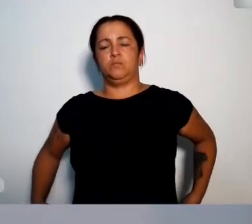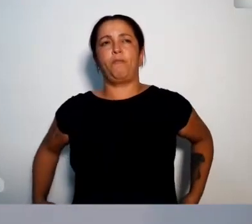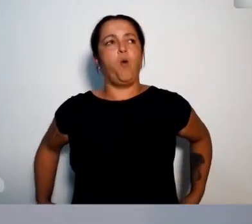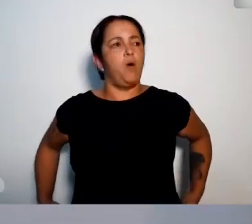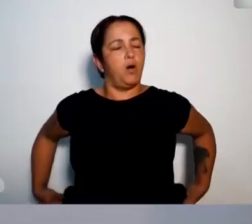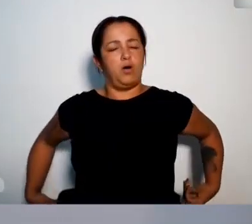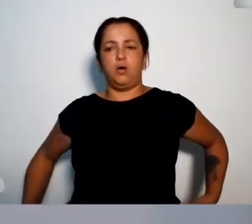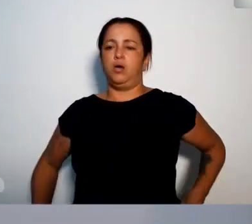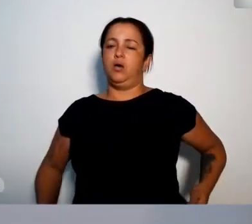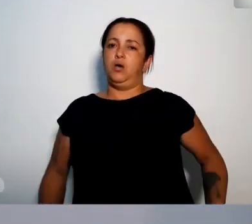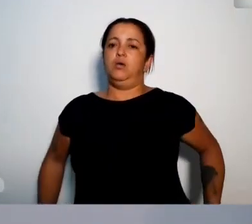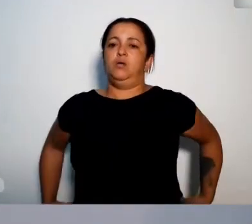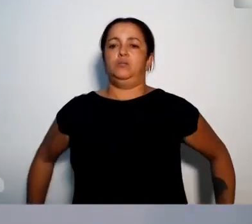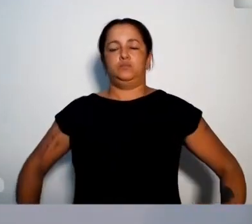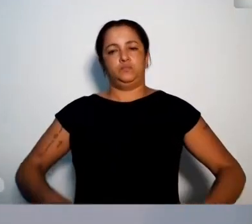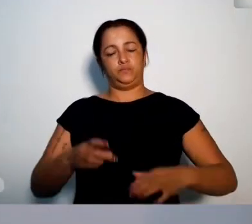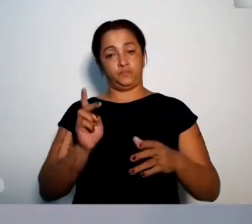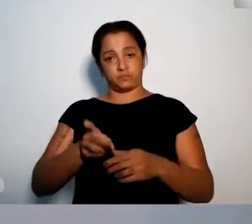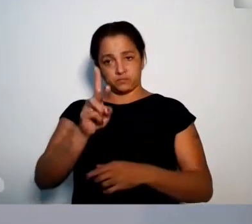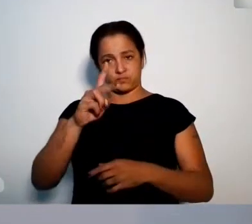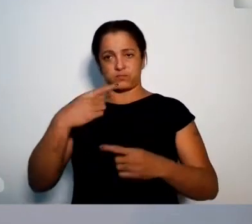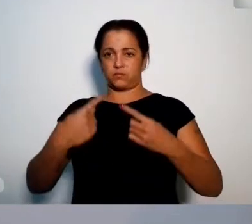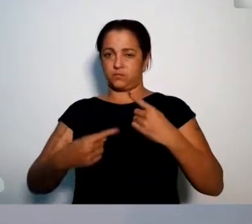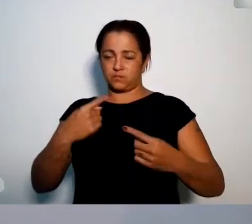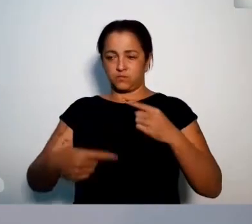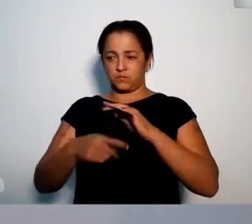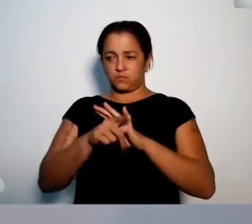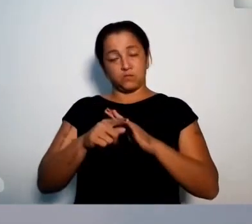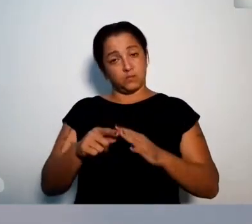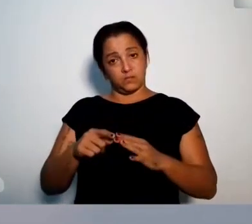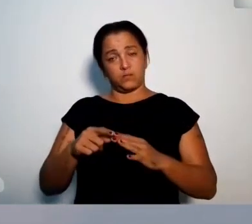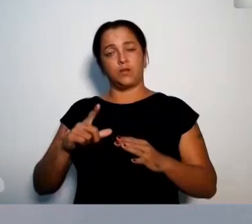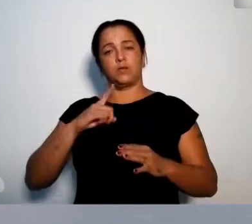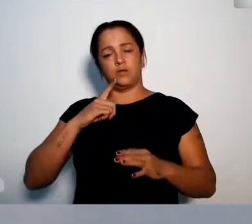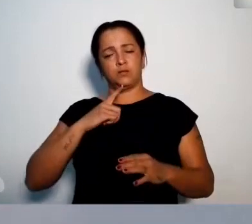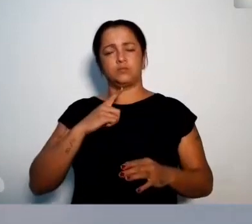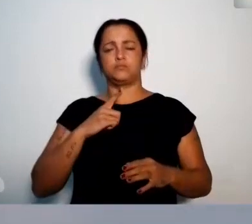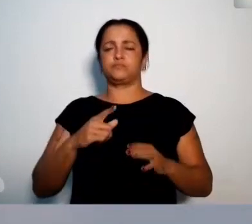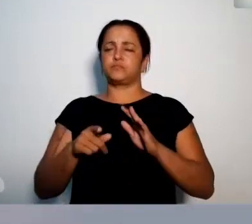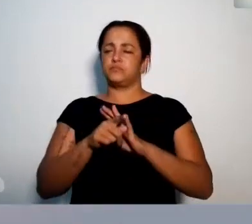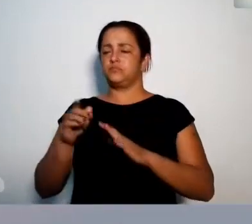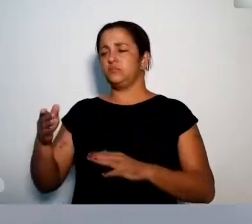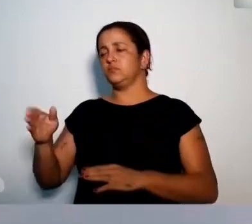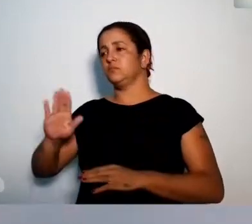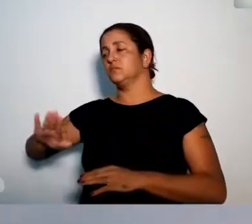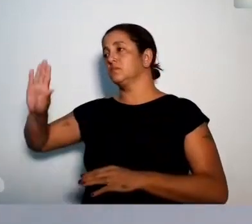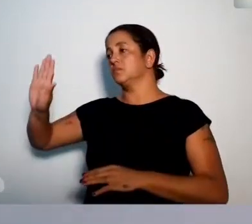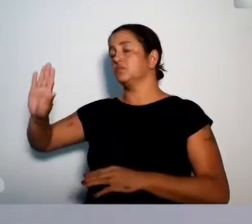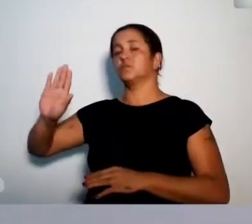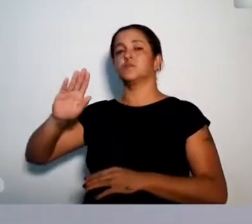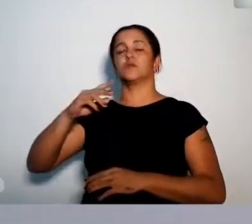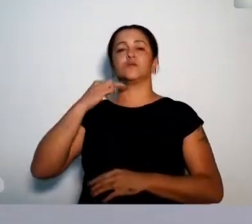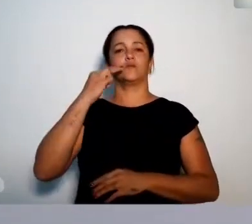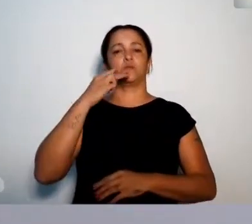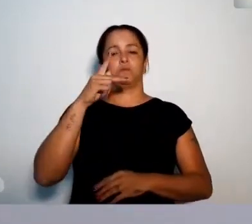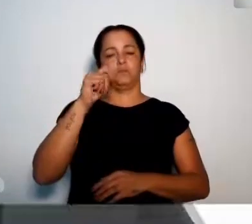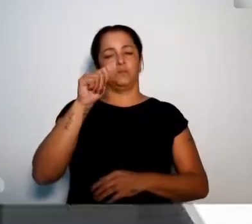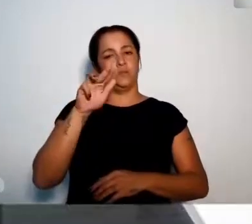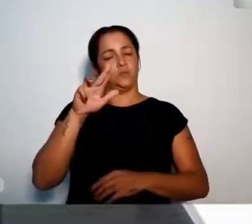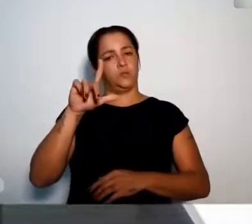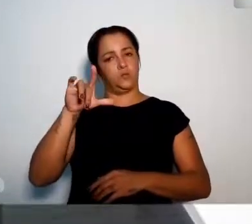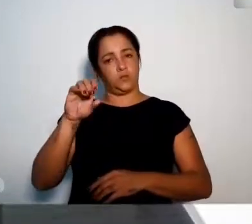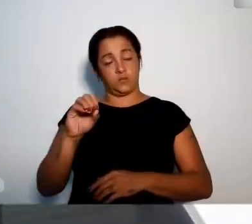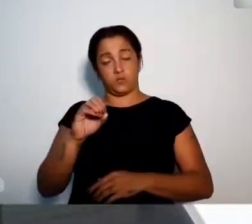Continue discussão a matéria. Presidente, peço a palavra e já solicito para falar. Tem a palavra o vereador Paulo Renato. Também